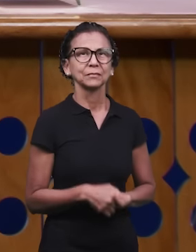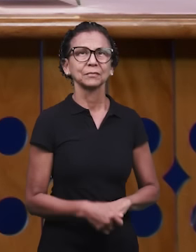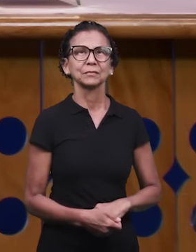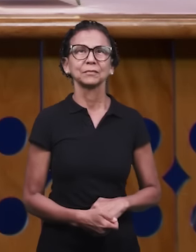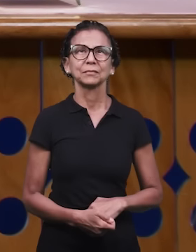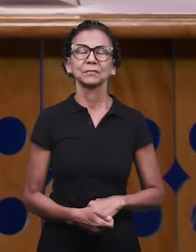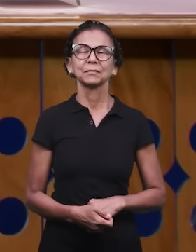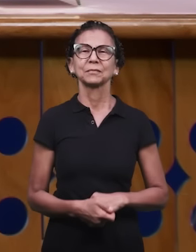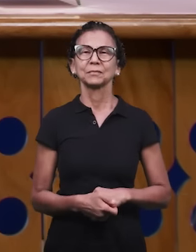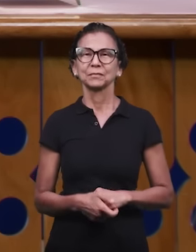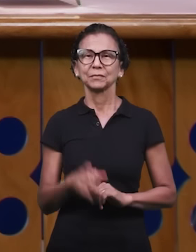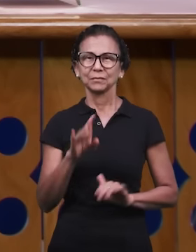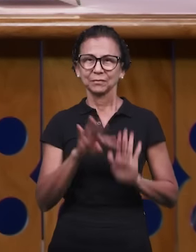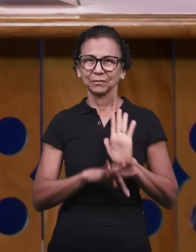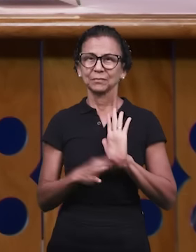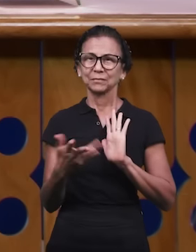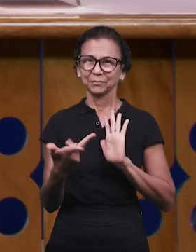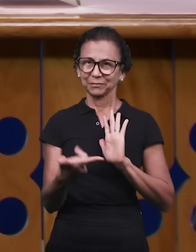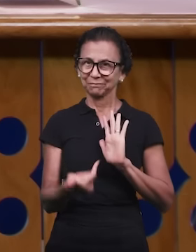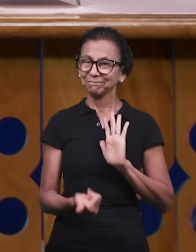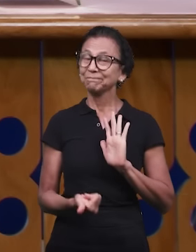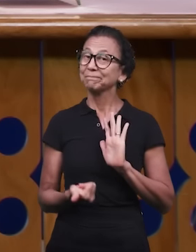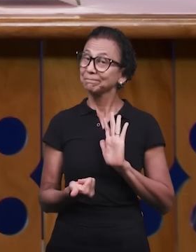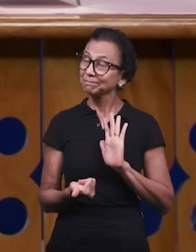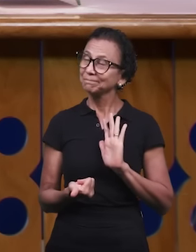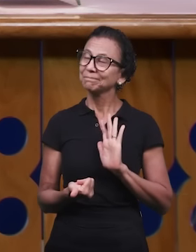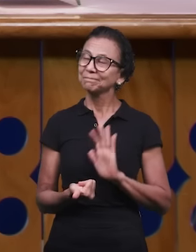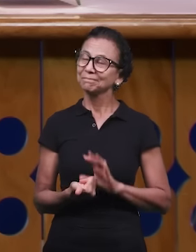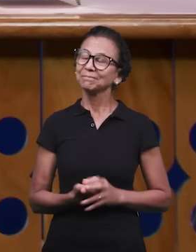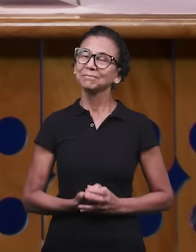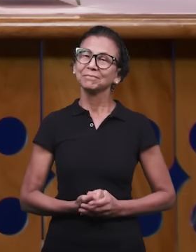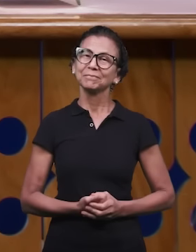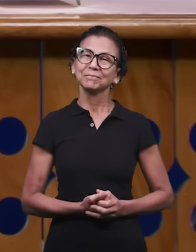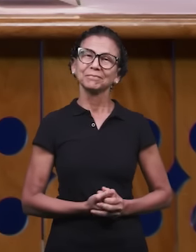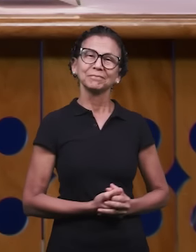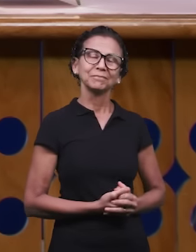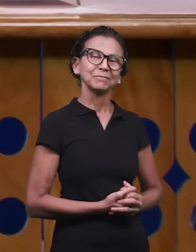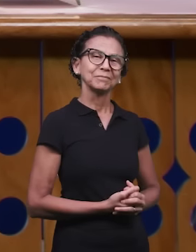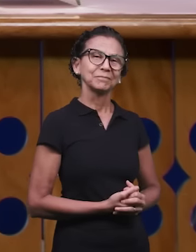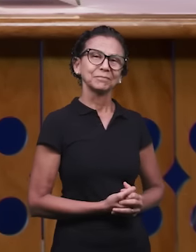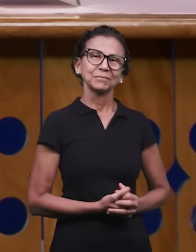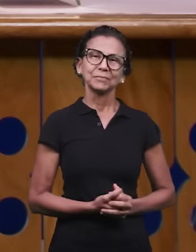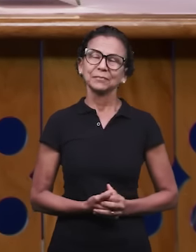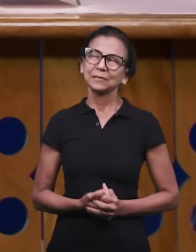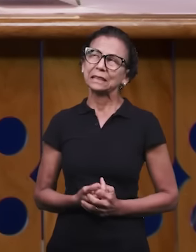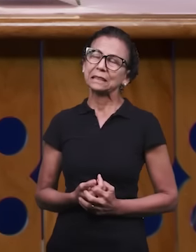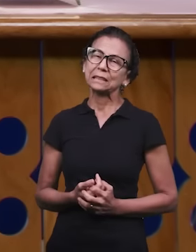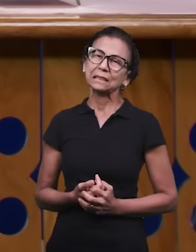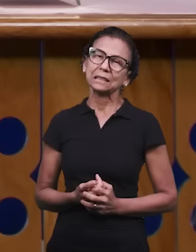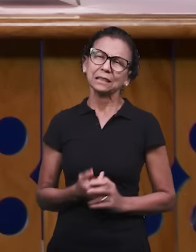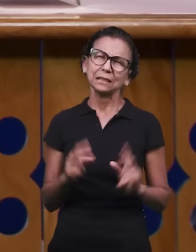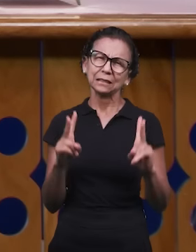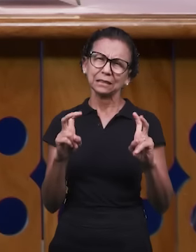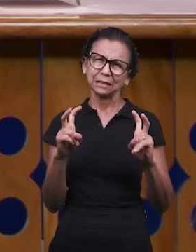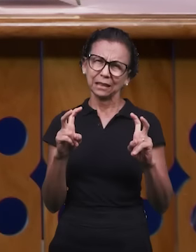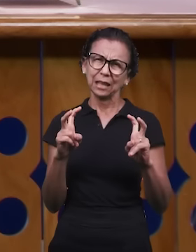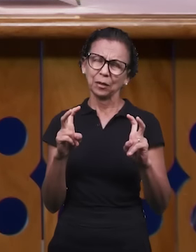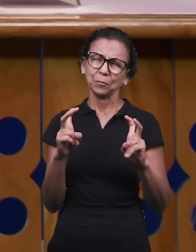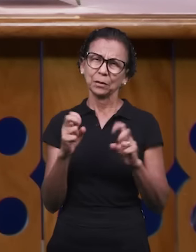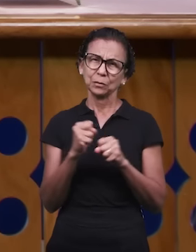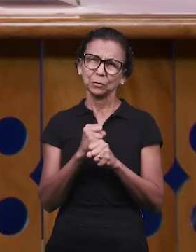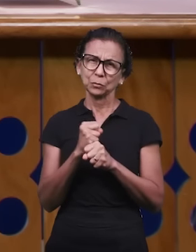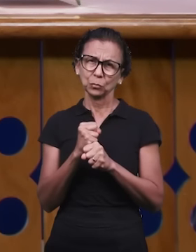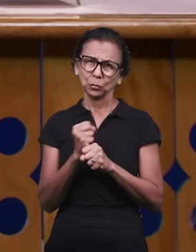Que palavra maravilhosa, né? Nós temos o lema do ano, que é quem tem ouvidos para